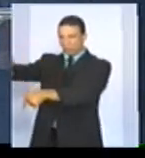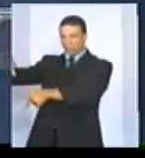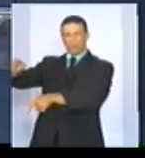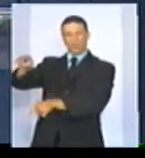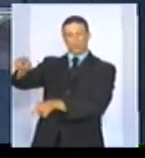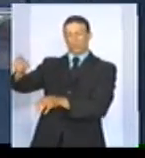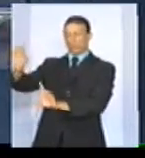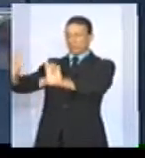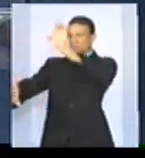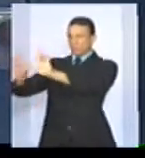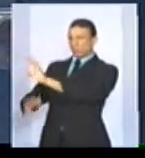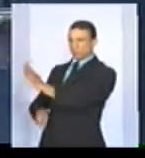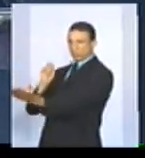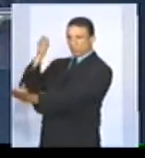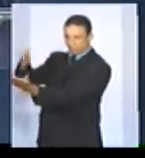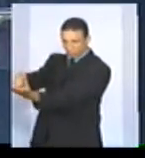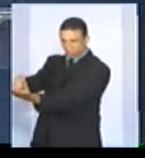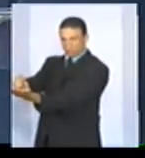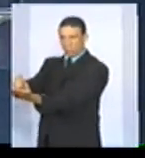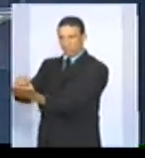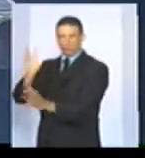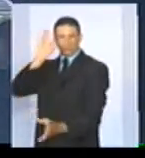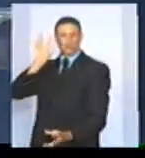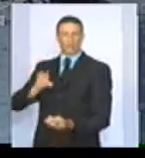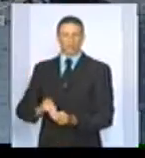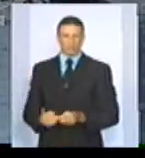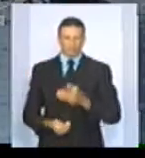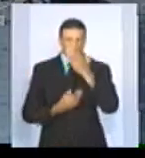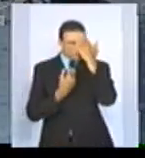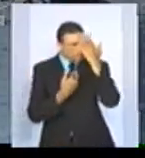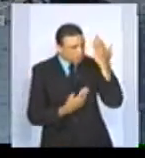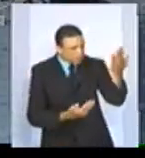em TV por assinatura Muito obrigado senhor